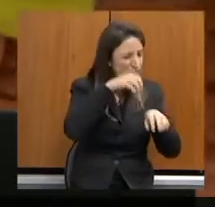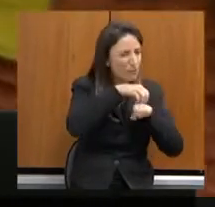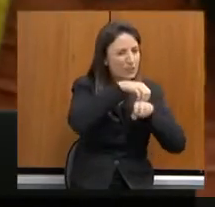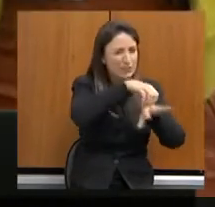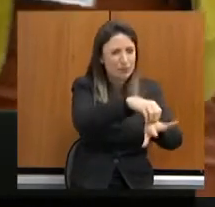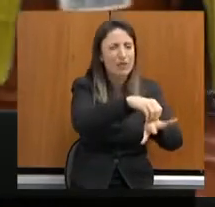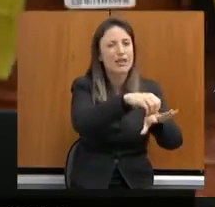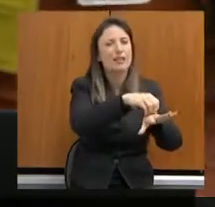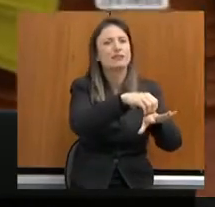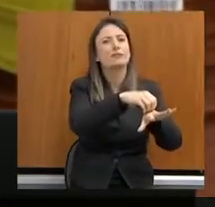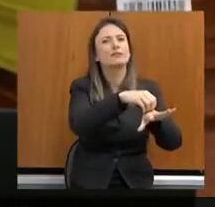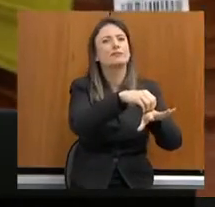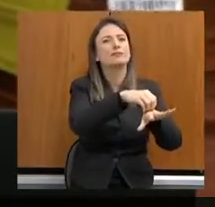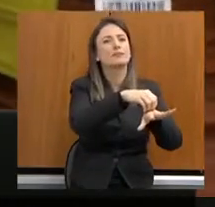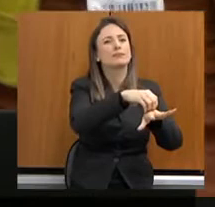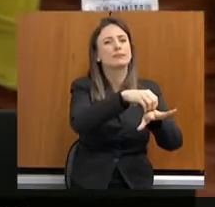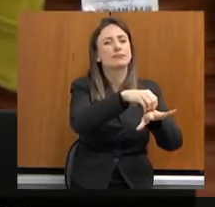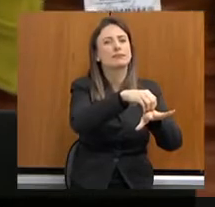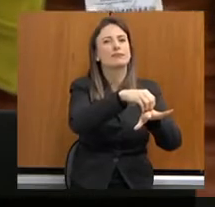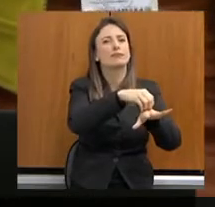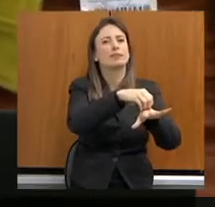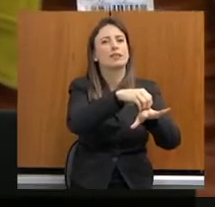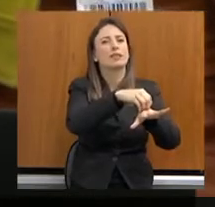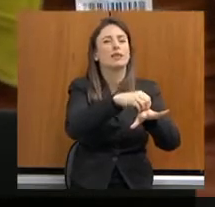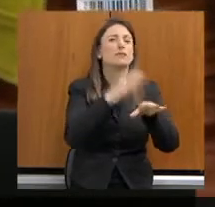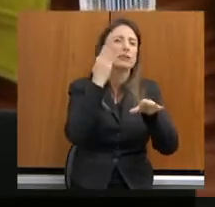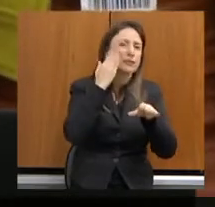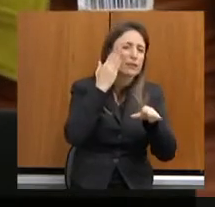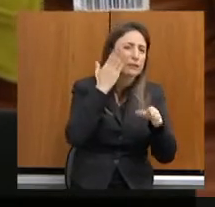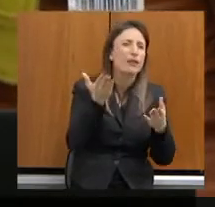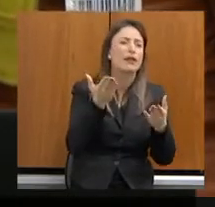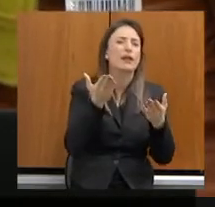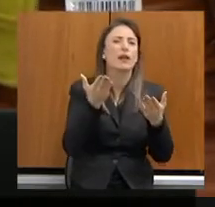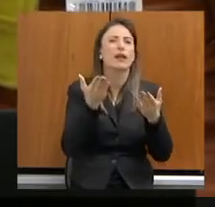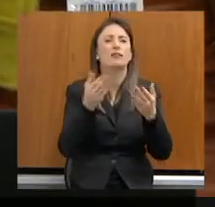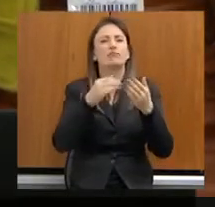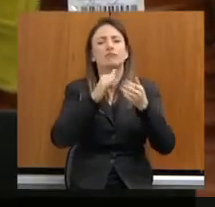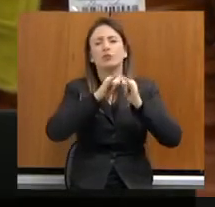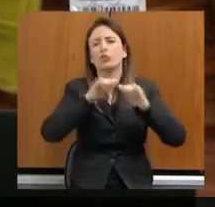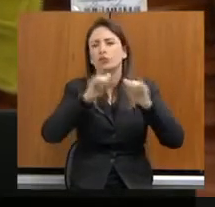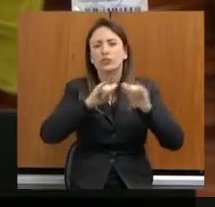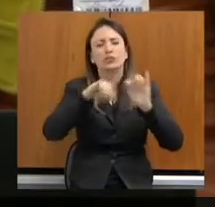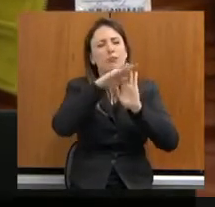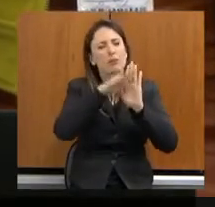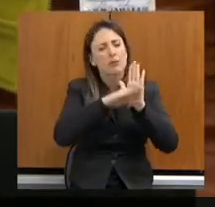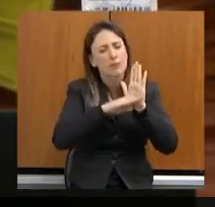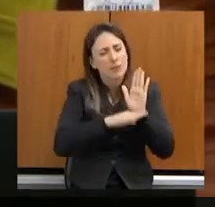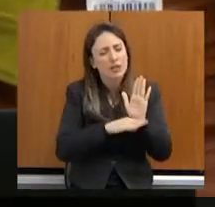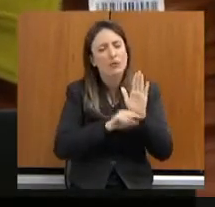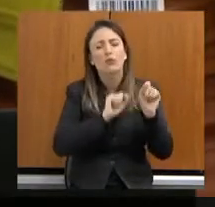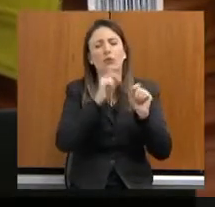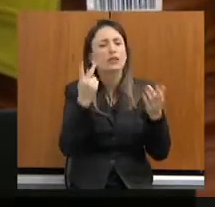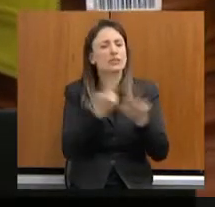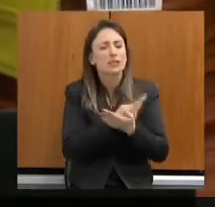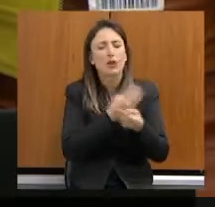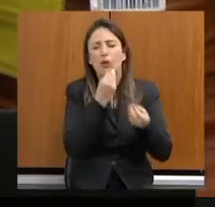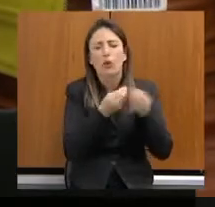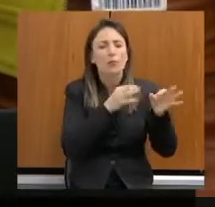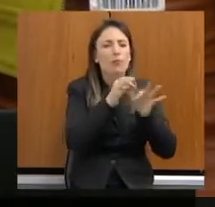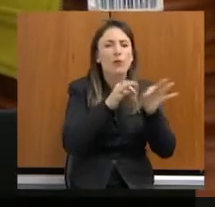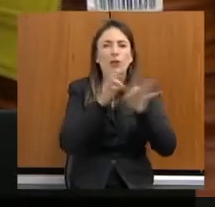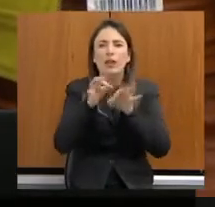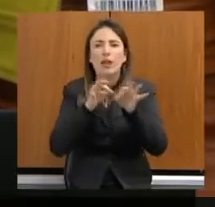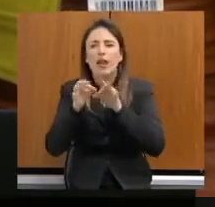para que traga as atualizações de sua secretaria quanto aos programas e atividades